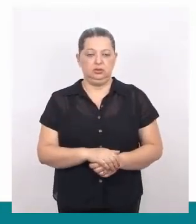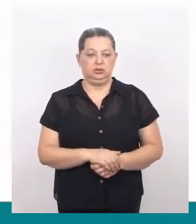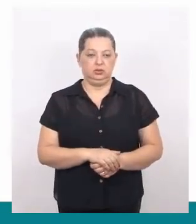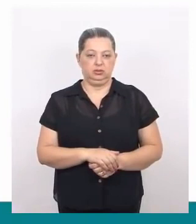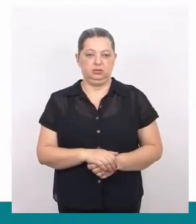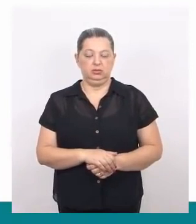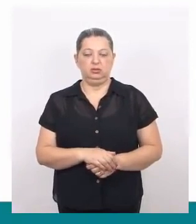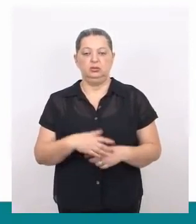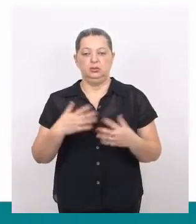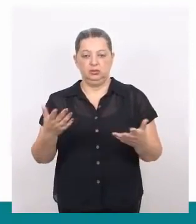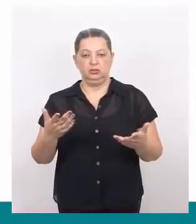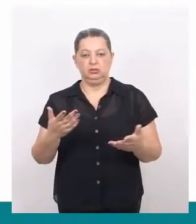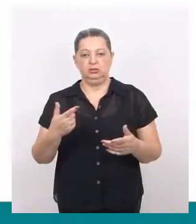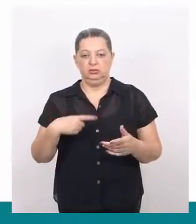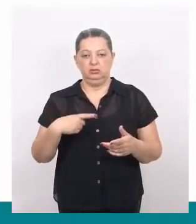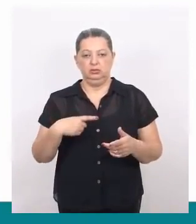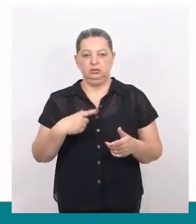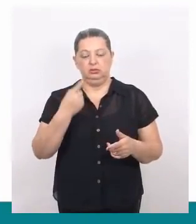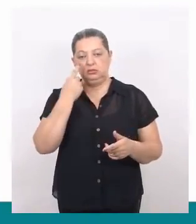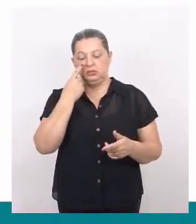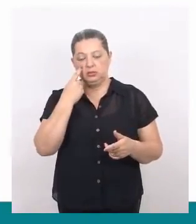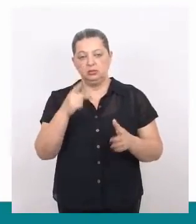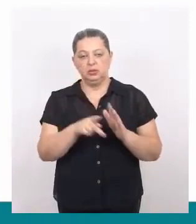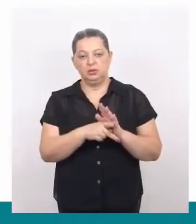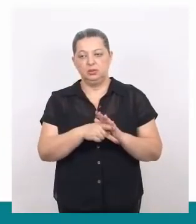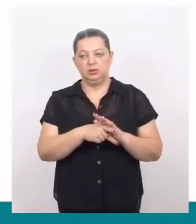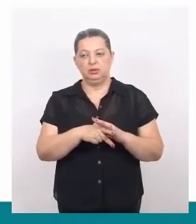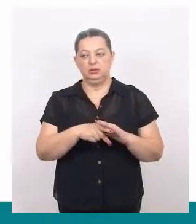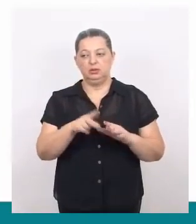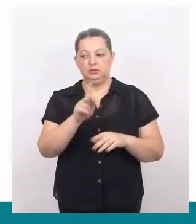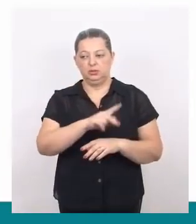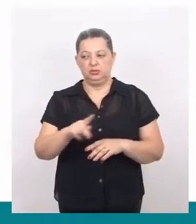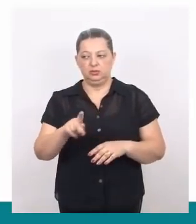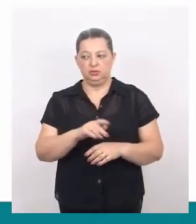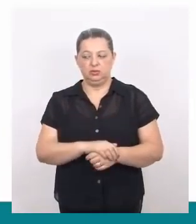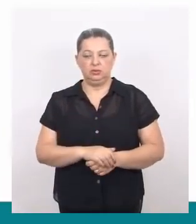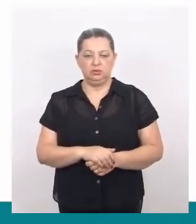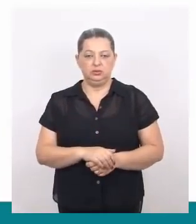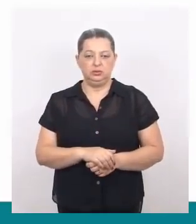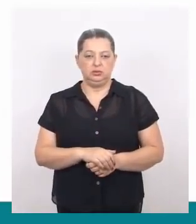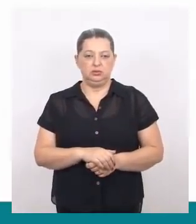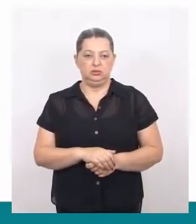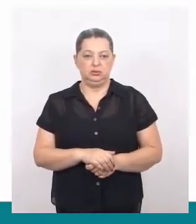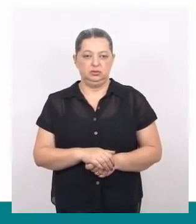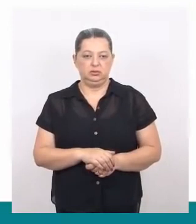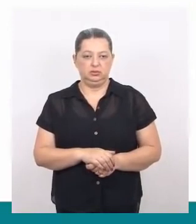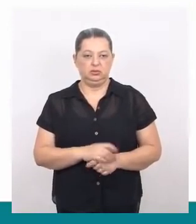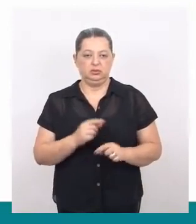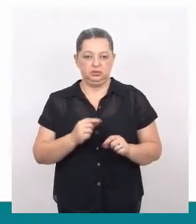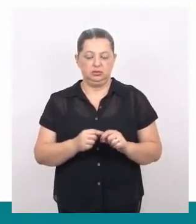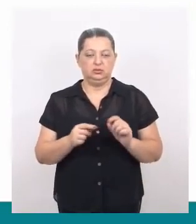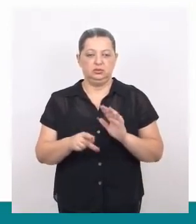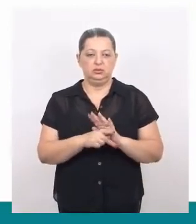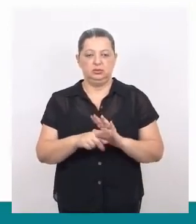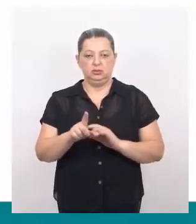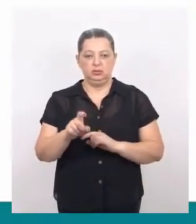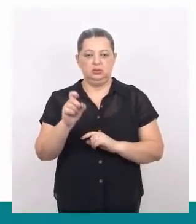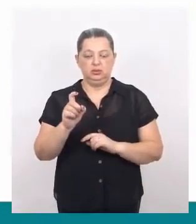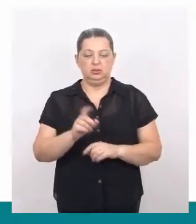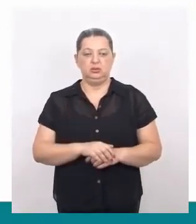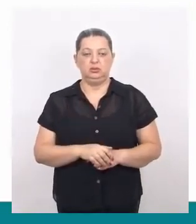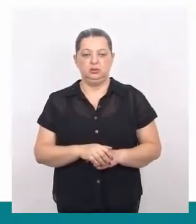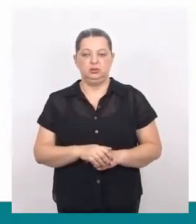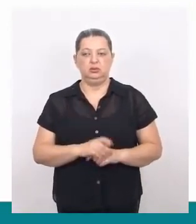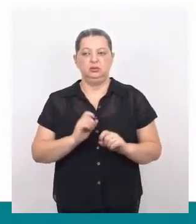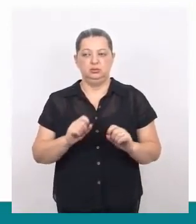tá? Então, ele vai verificar ali os professores, a classificação e vai realizar a atribuição. Quando ele clicar em realizar a atribuição